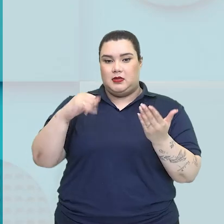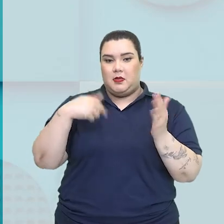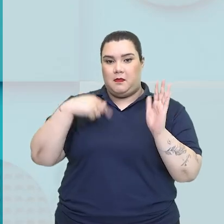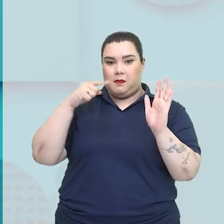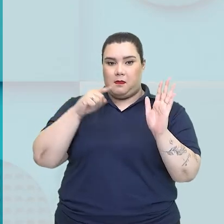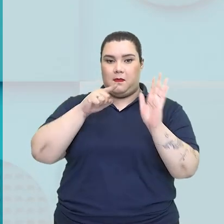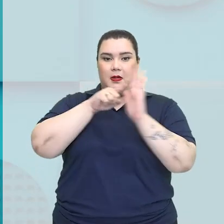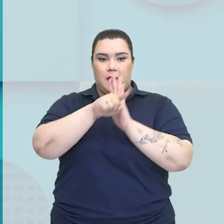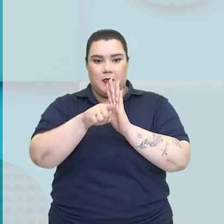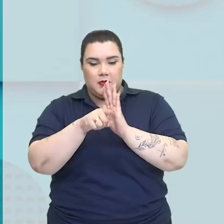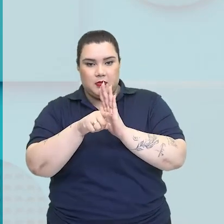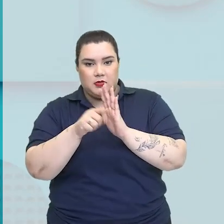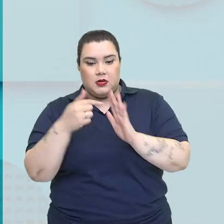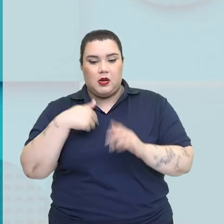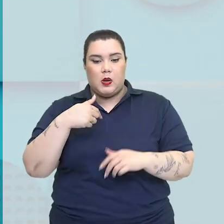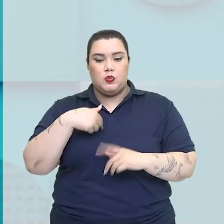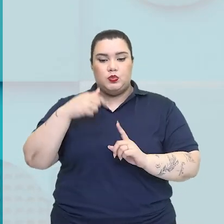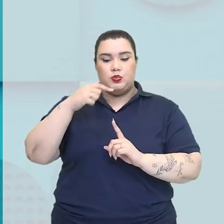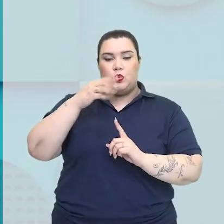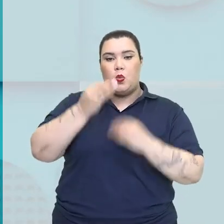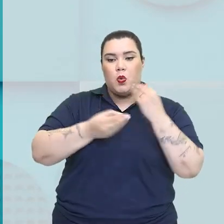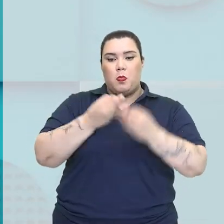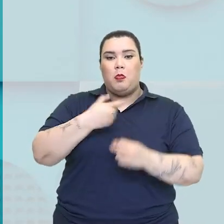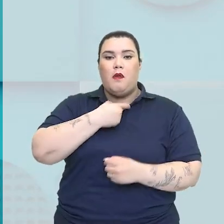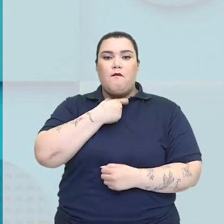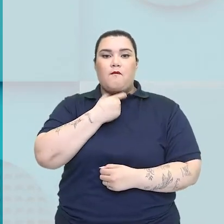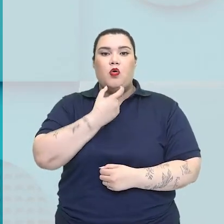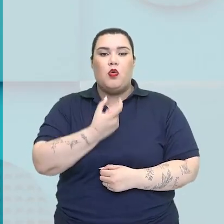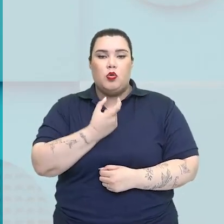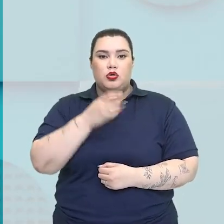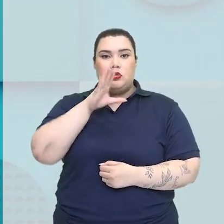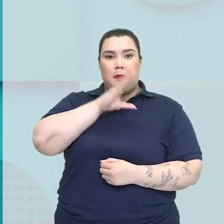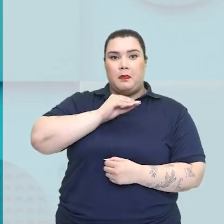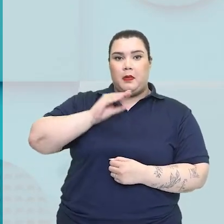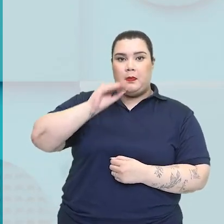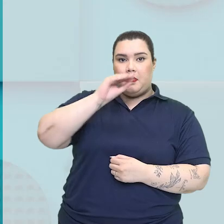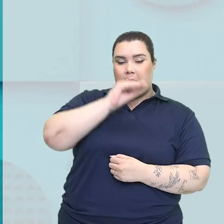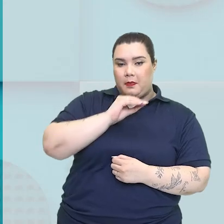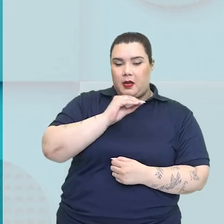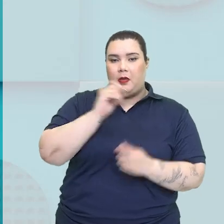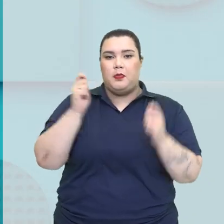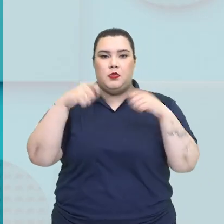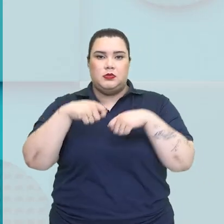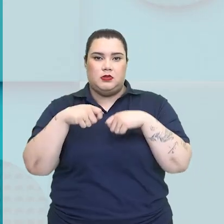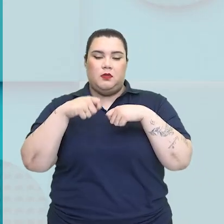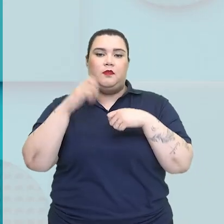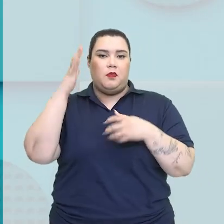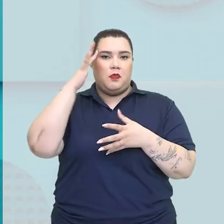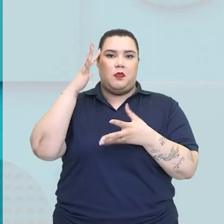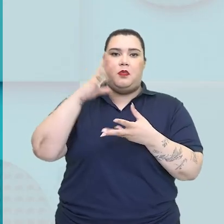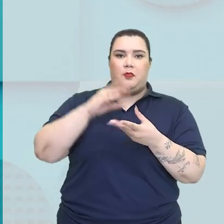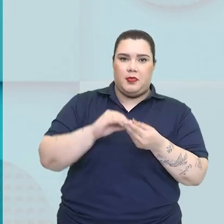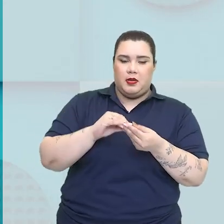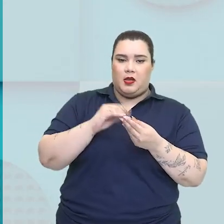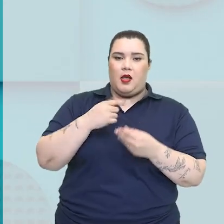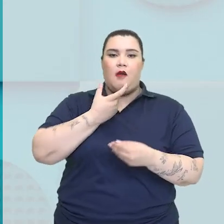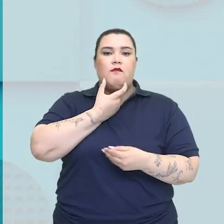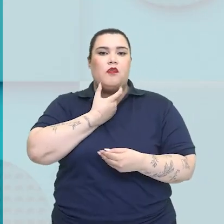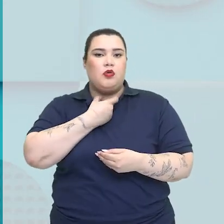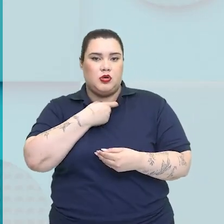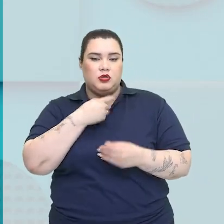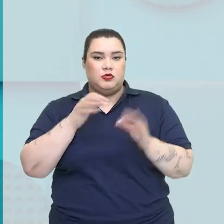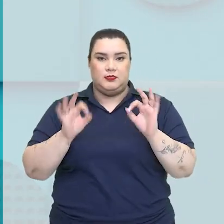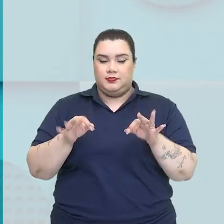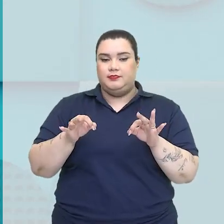pergunta, só na minha entonação você vai entender que eu estou fazendo essa pergunta. Não precisa colocar um ponto de interrogação ou